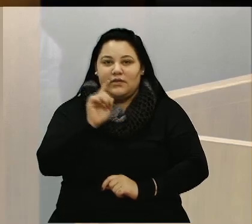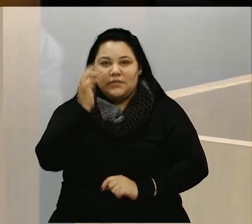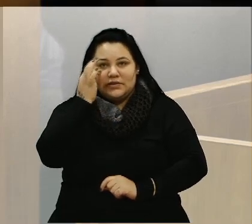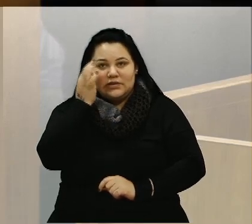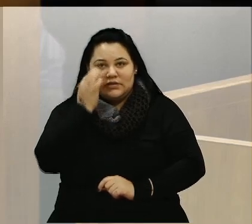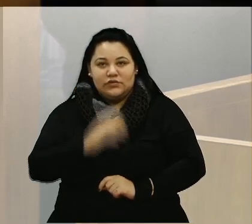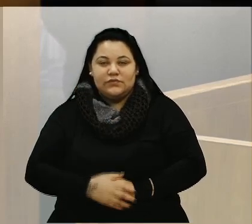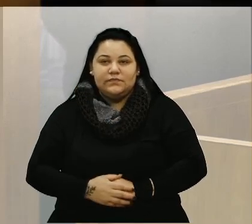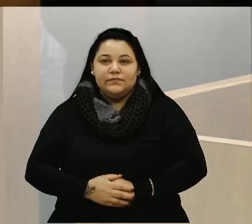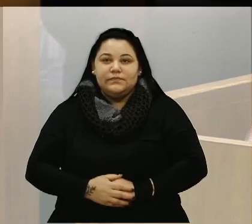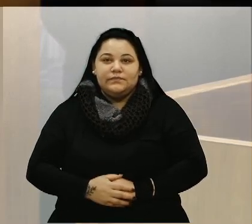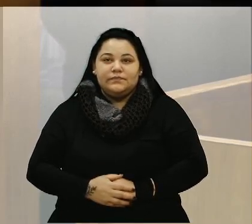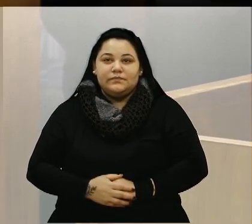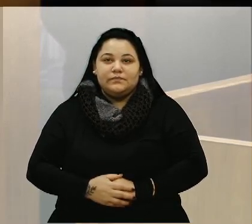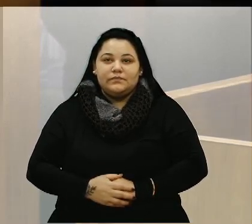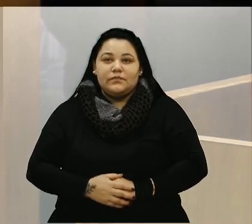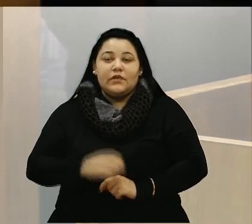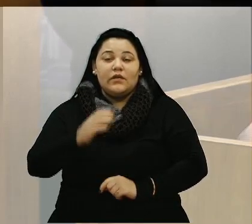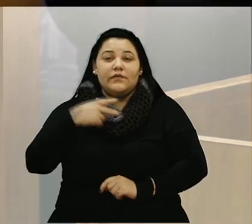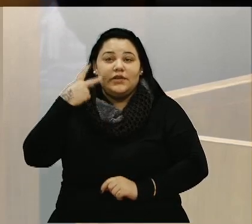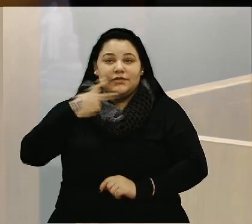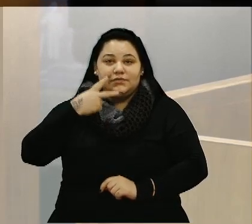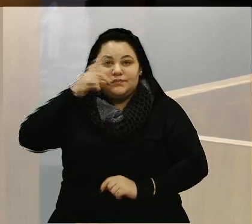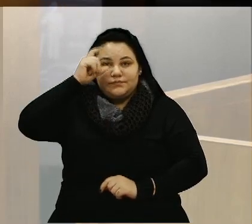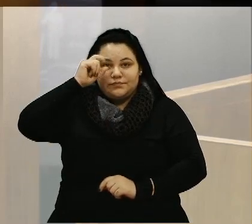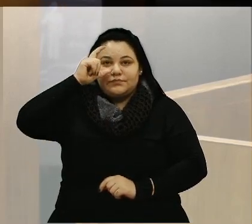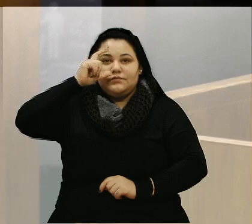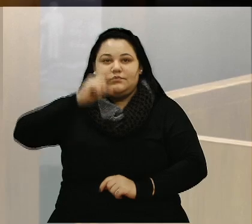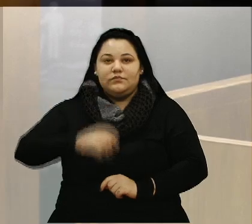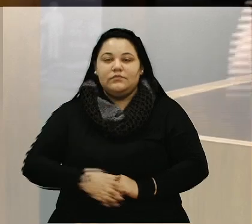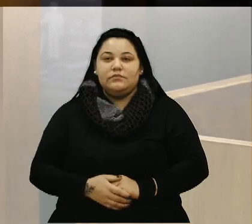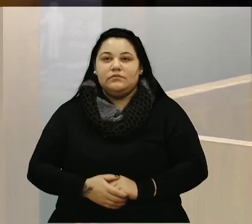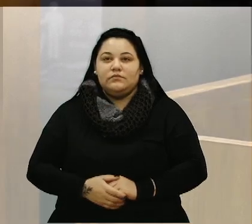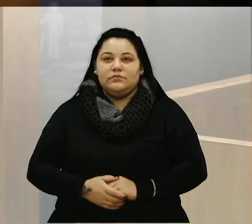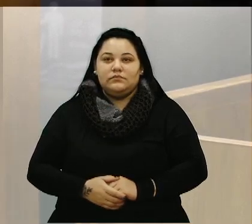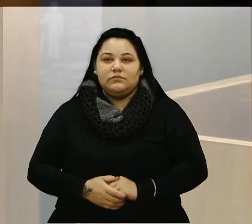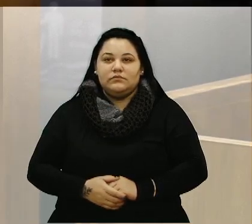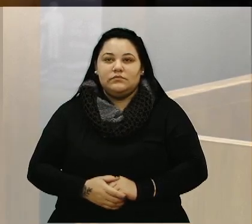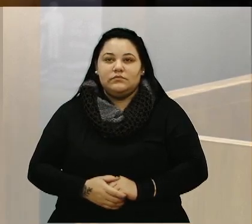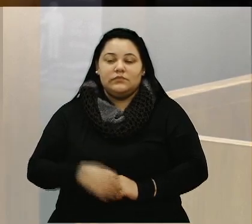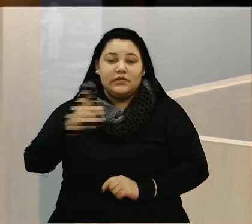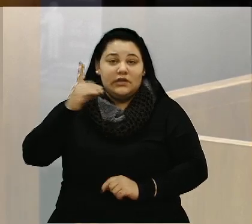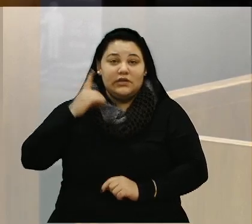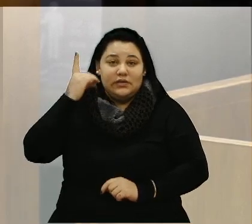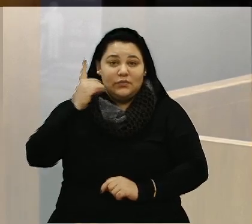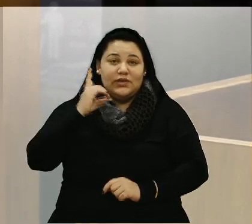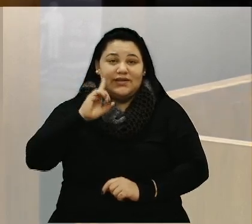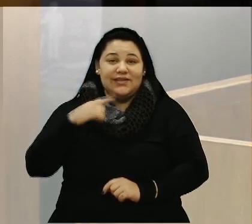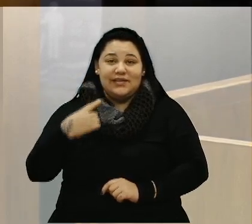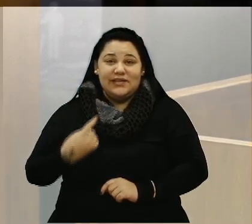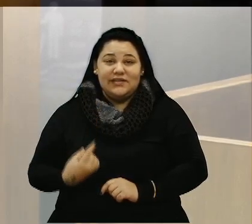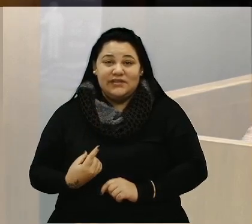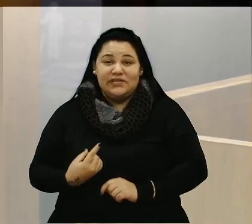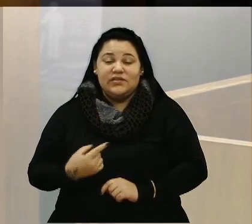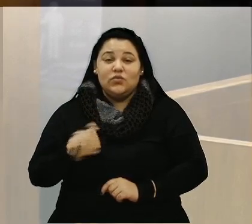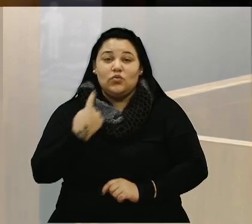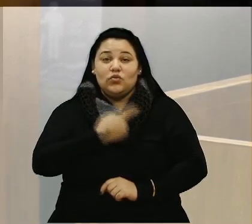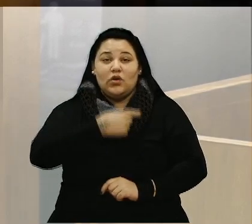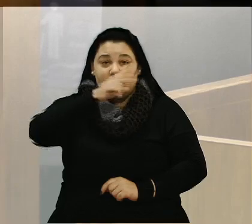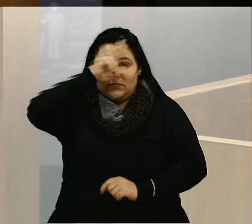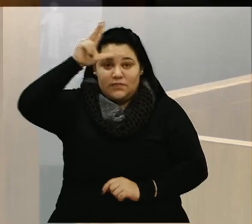vereador Felipe, o vereador Scalco, a deputada Denise, o nosso